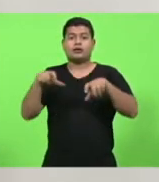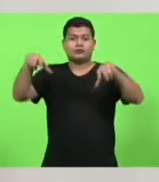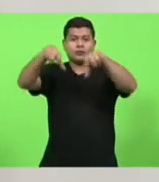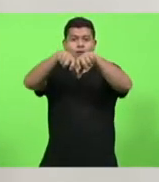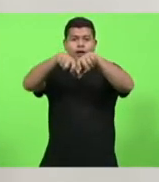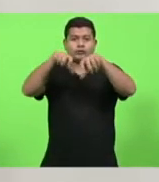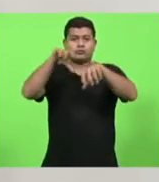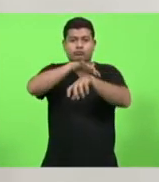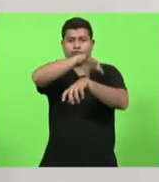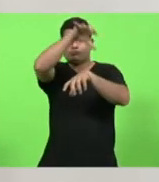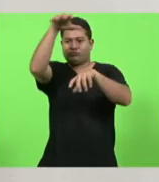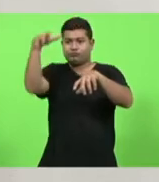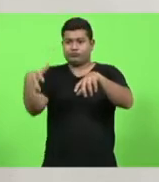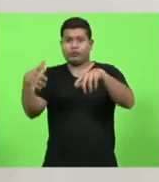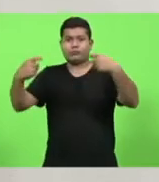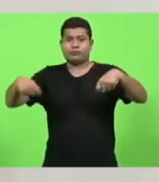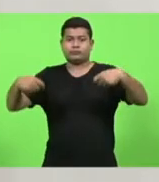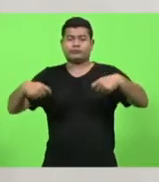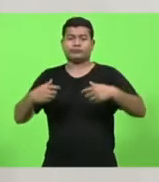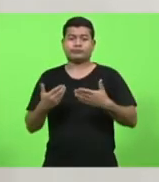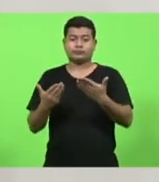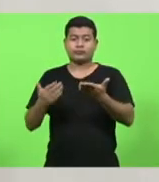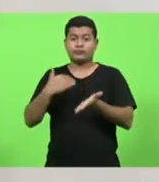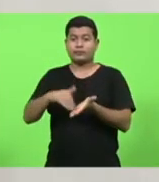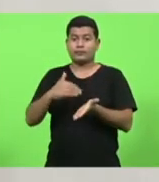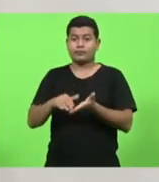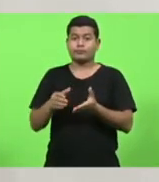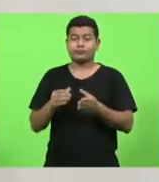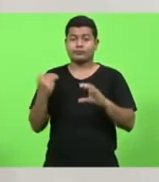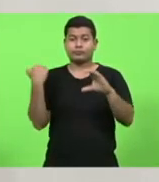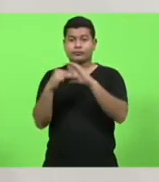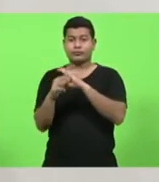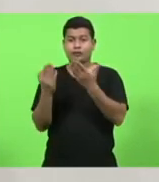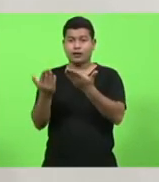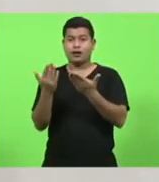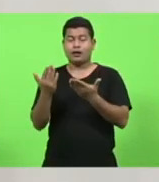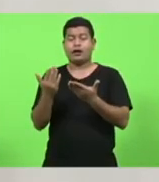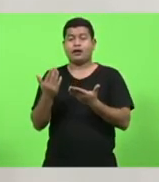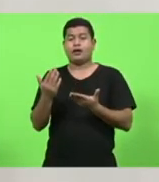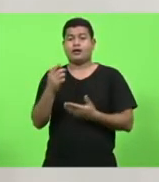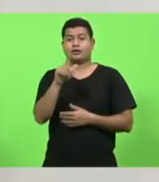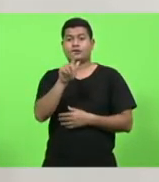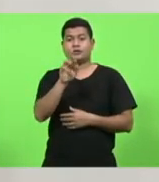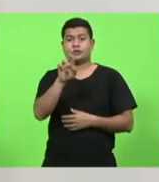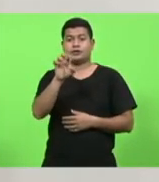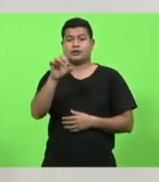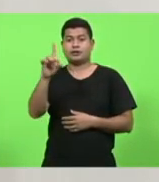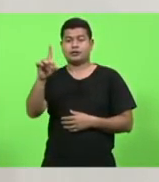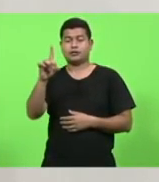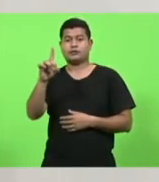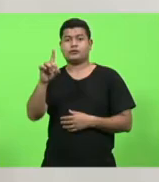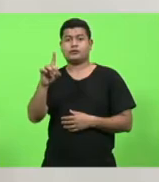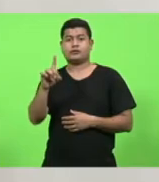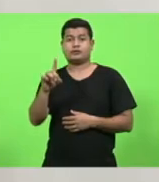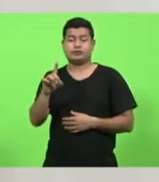poliesportiva. E a secretaria encaminhou para a GERED, para a Regional de Educação, dizendo o seguinte,